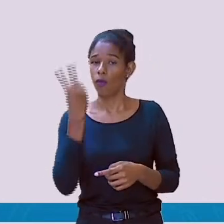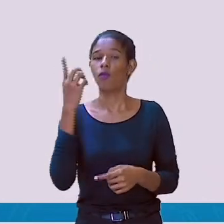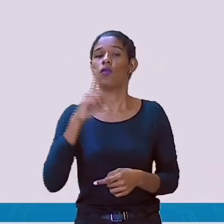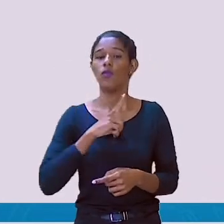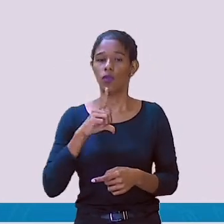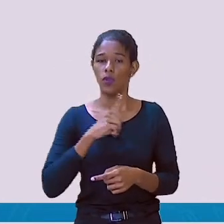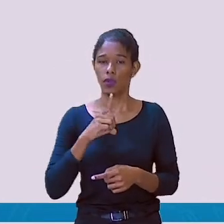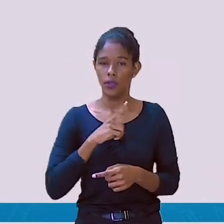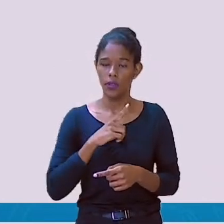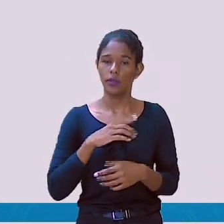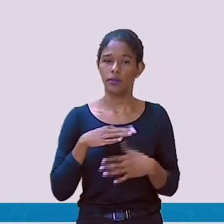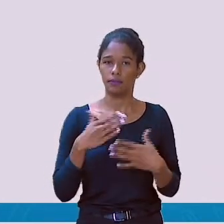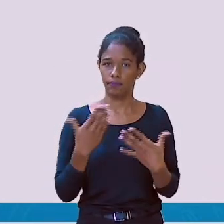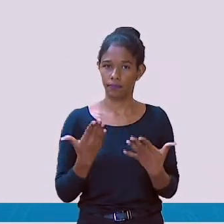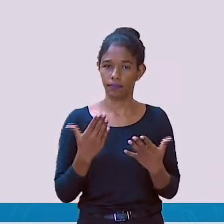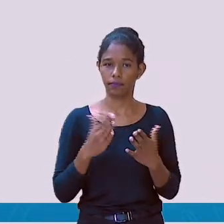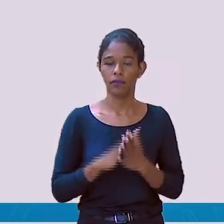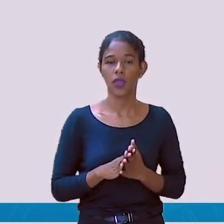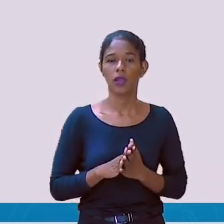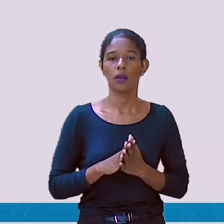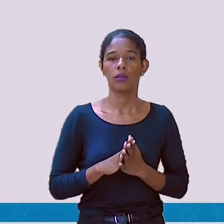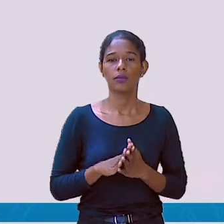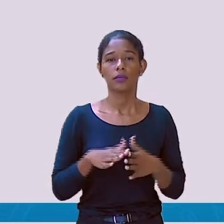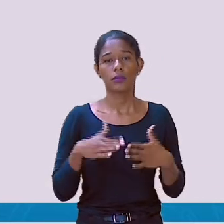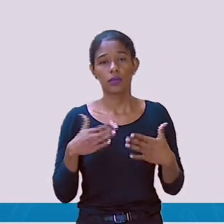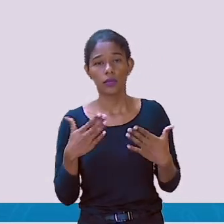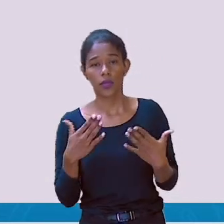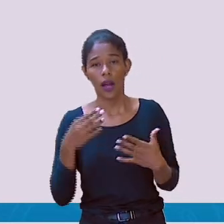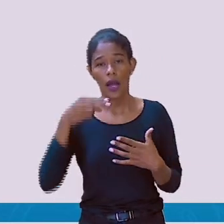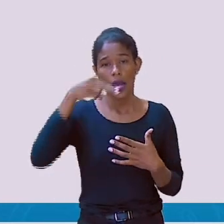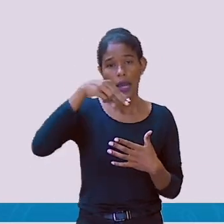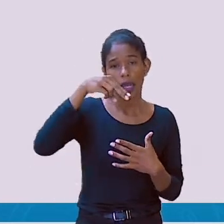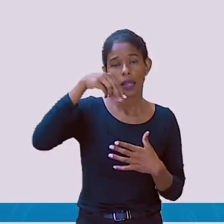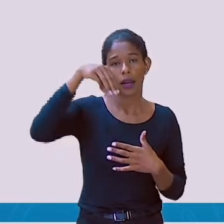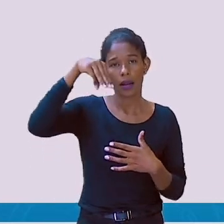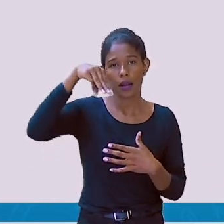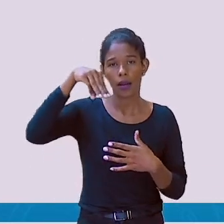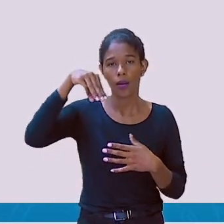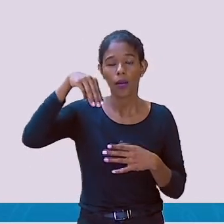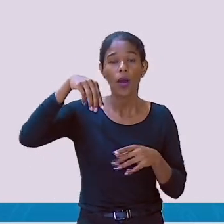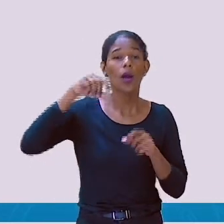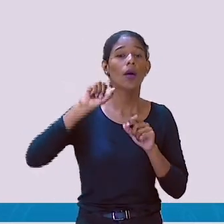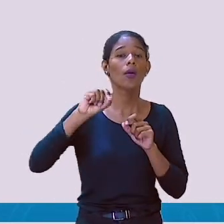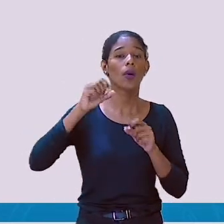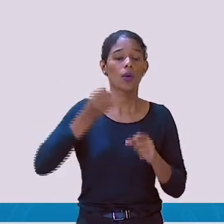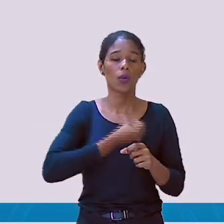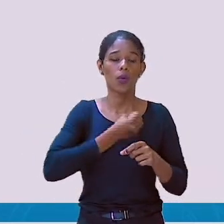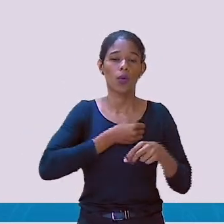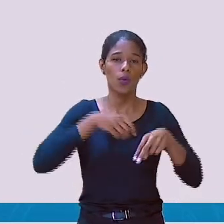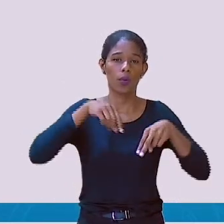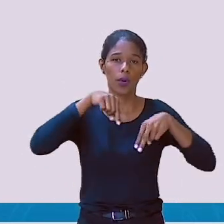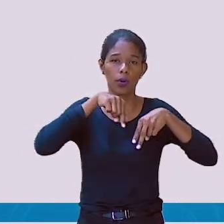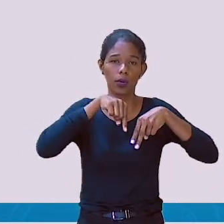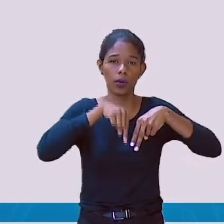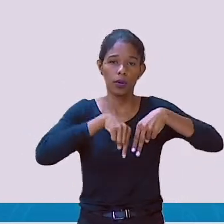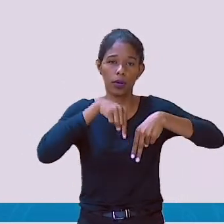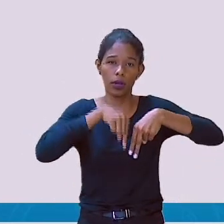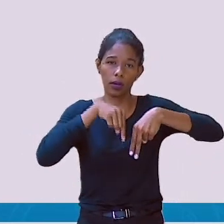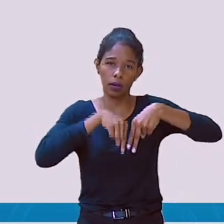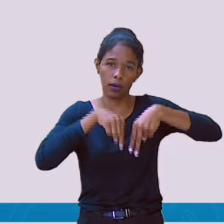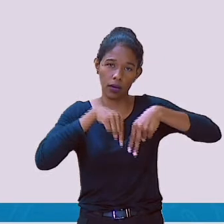números inteiros. Então vejam aqui, eu tenho menos 15A elevado à